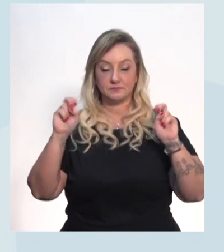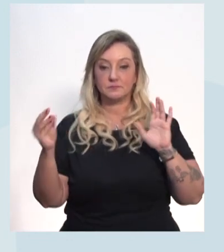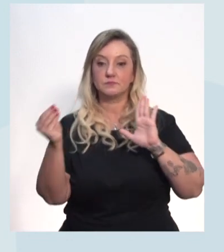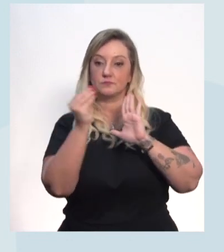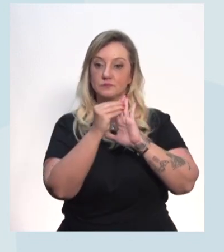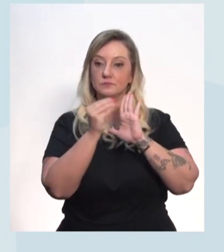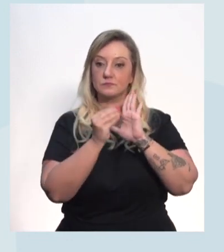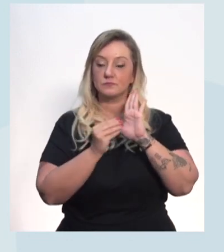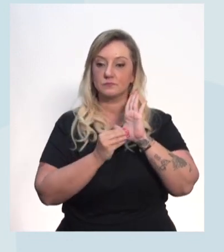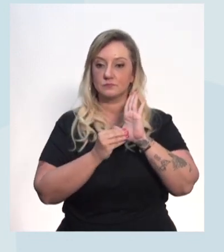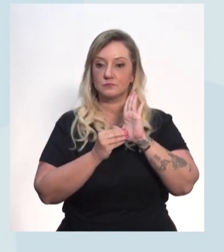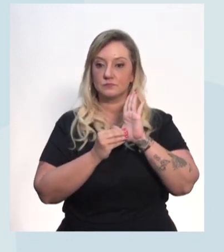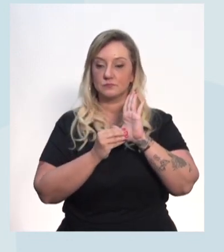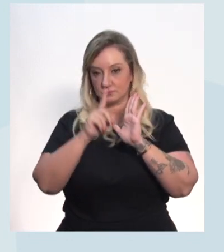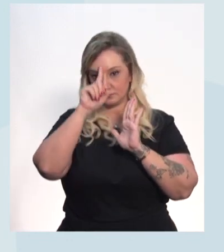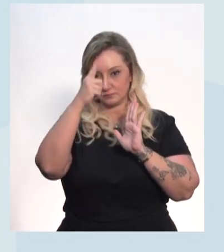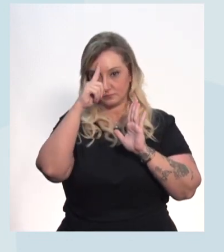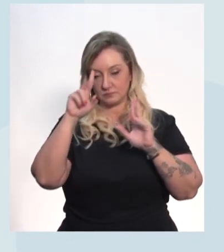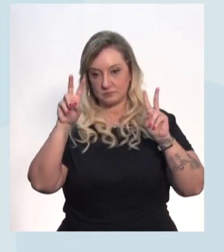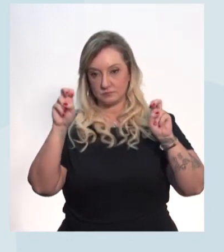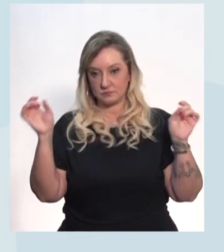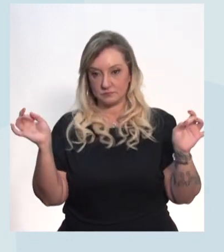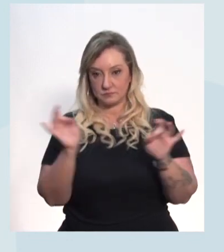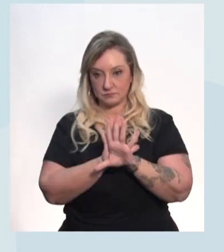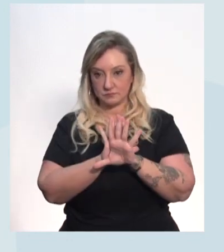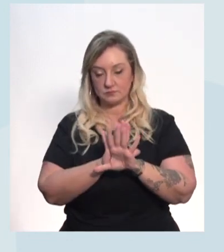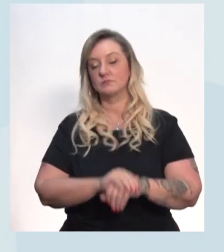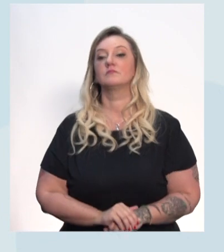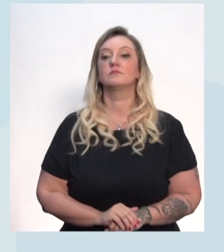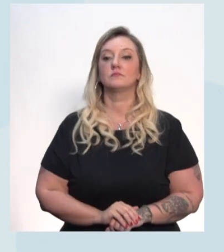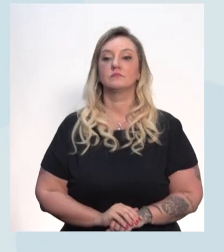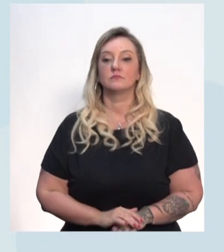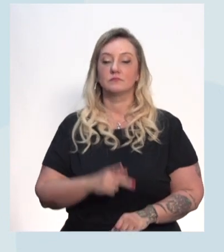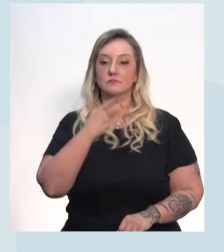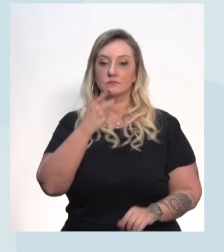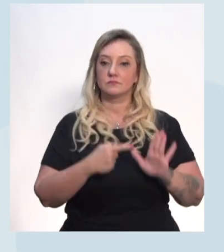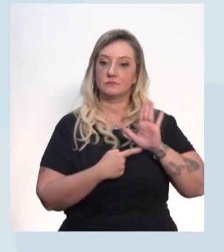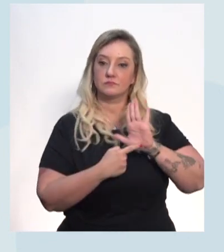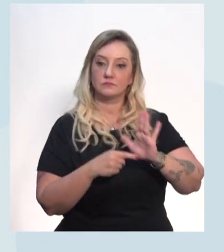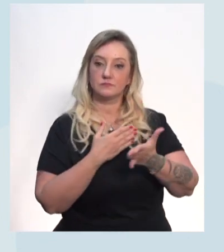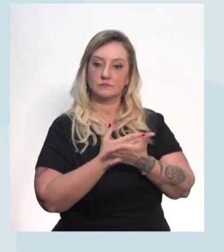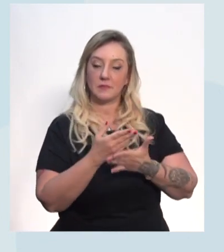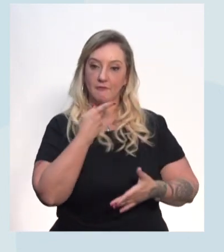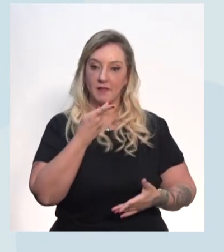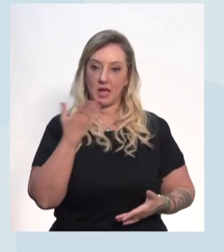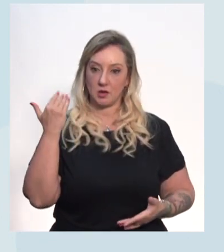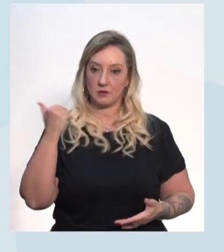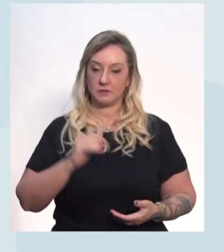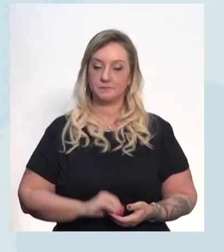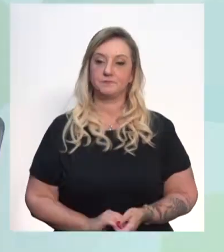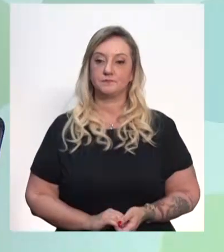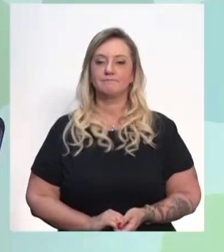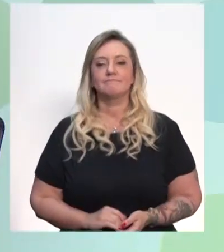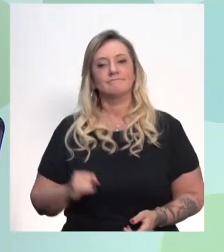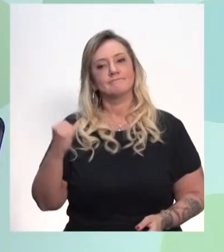Existem mais formatos de fazer a videochamada. Vou mostrar mais alguns. Clique em